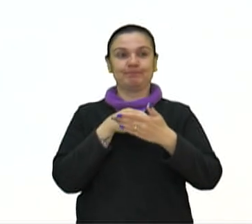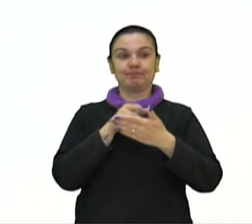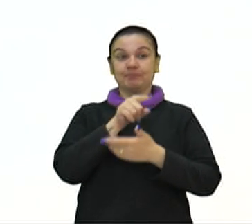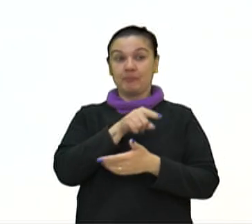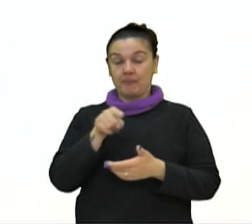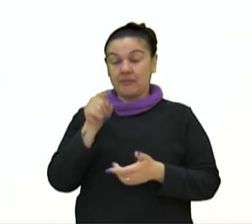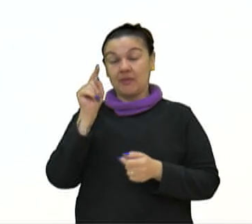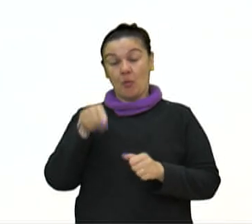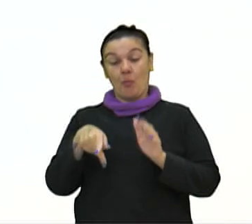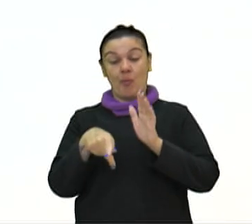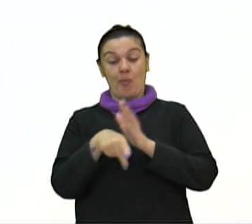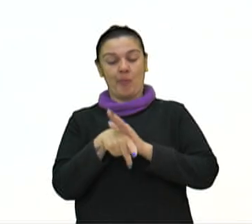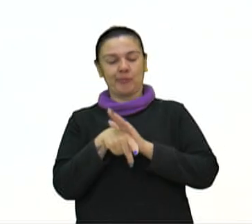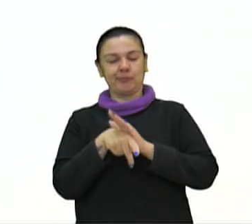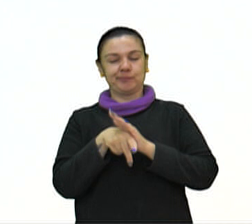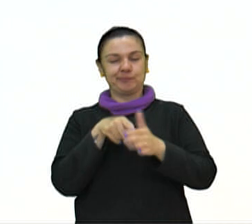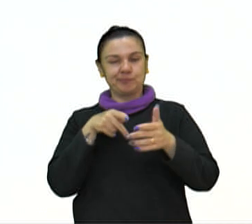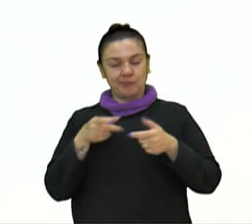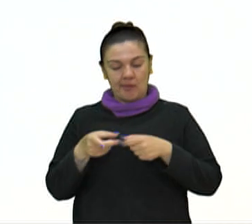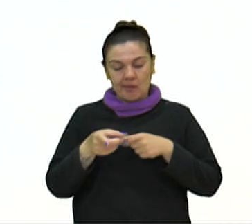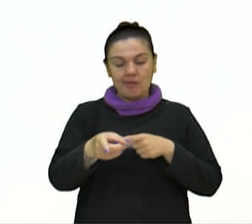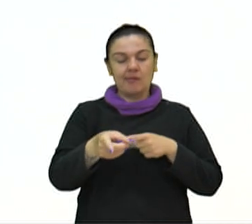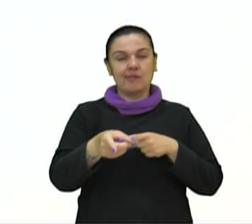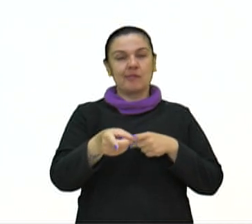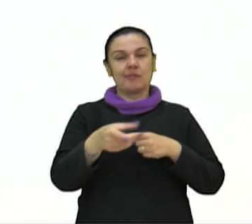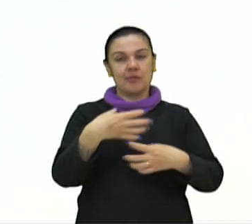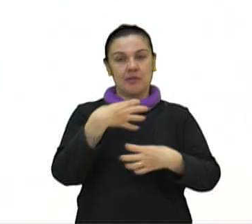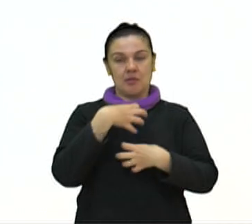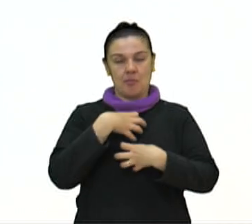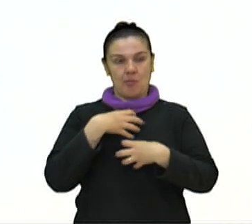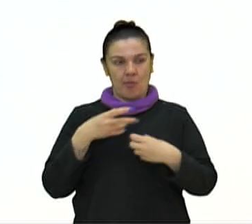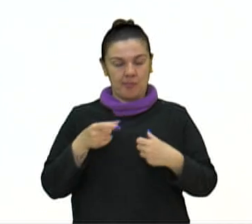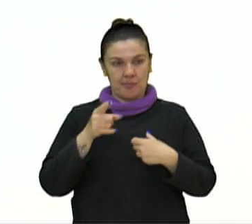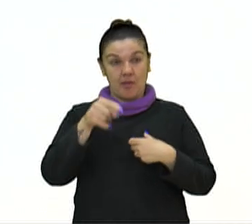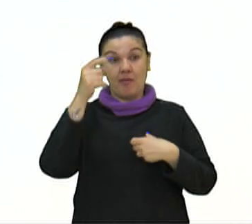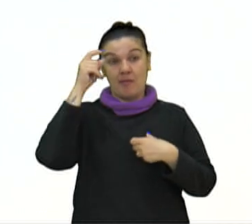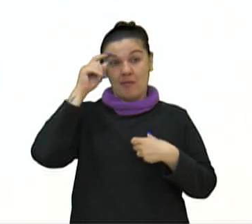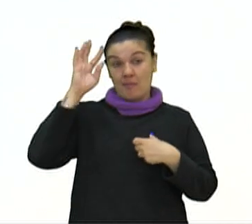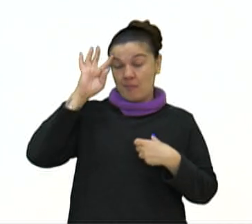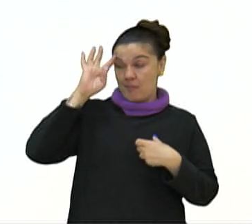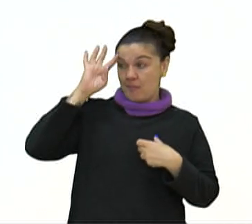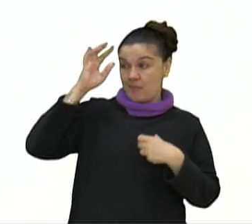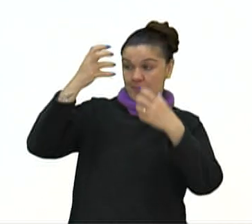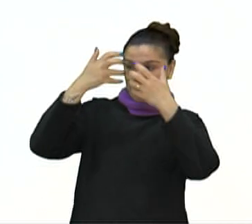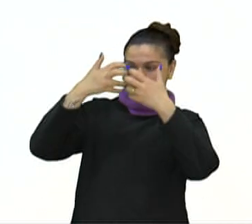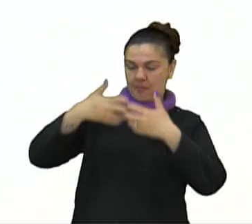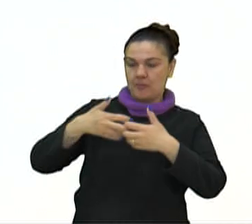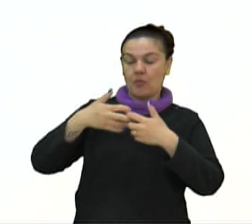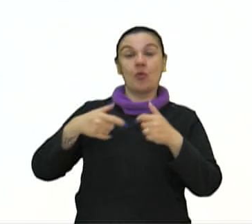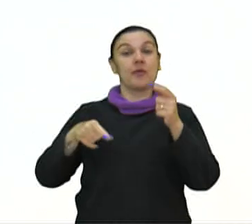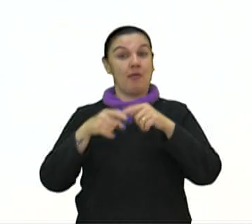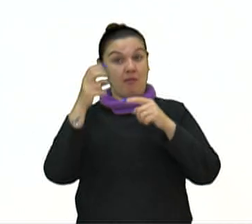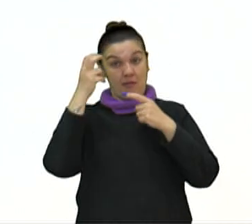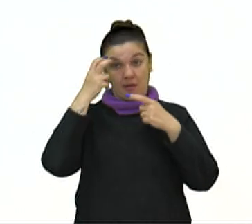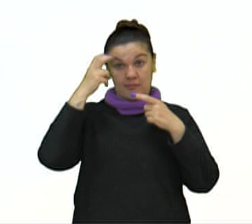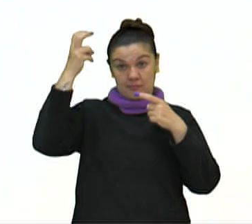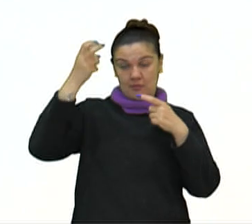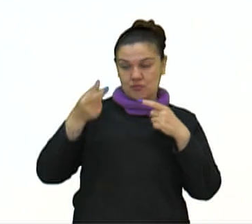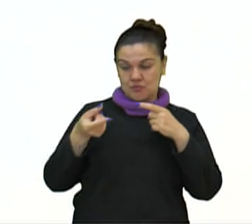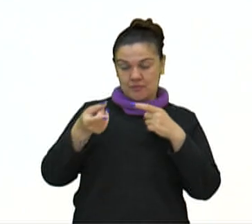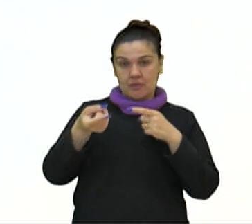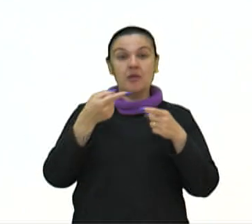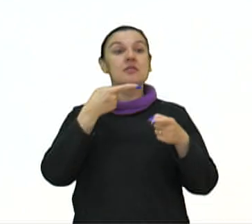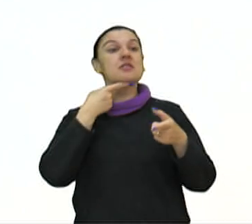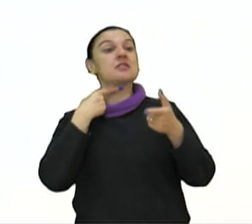Os modos infinitos são os modos do pensamento, como, por exemplo, o intelecto infinito e